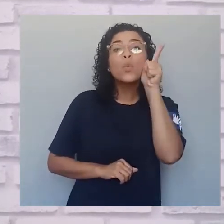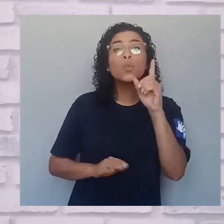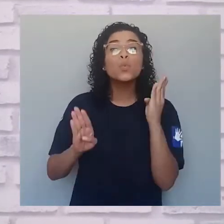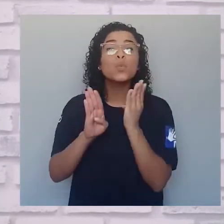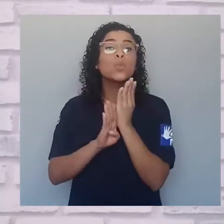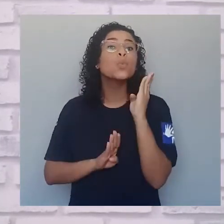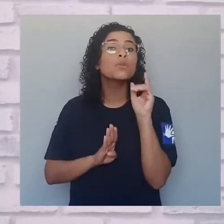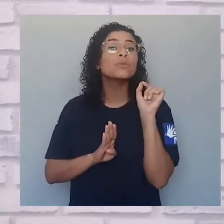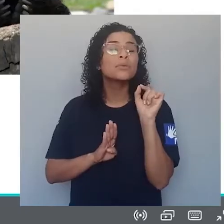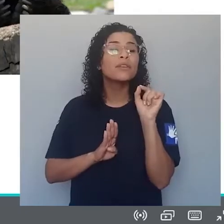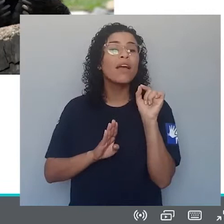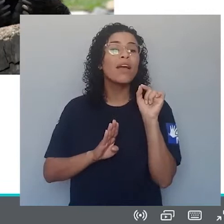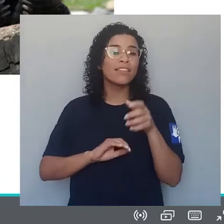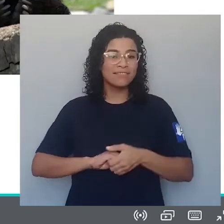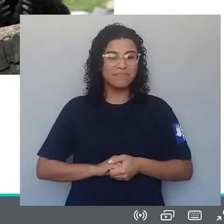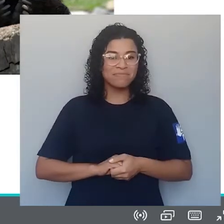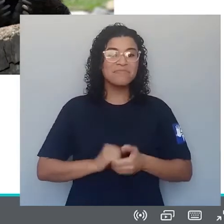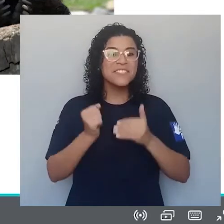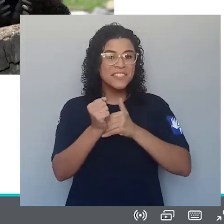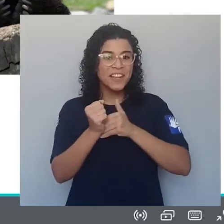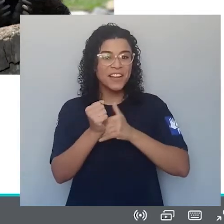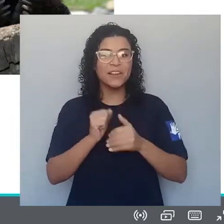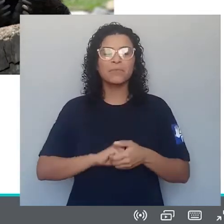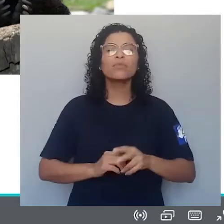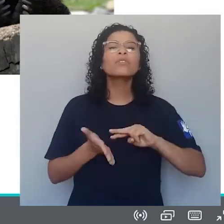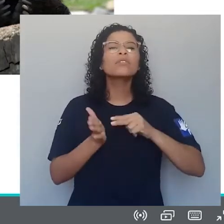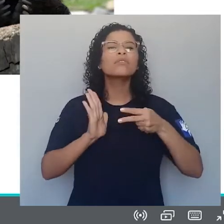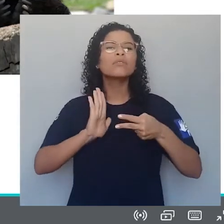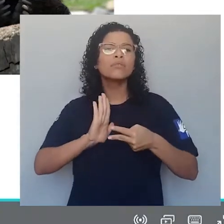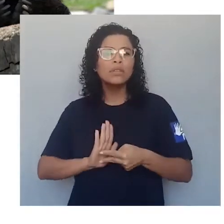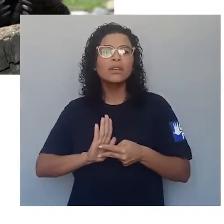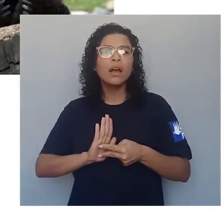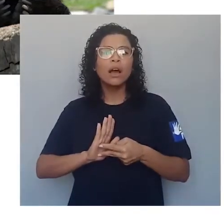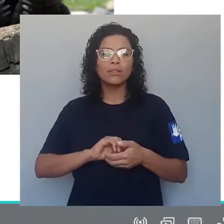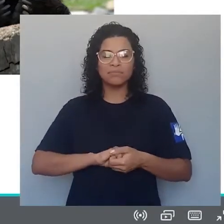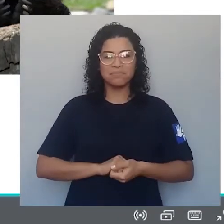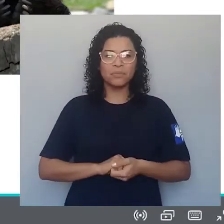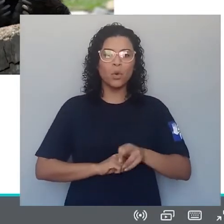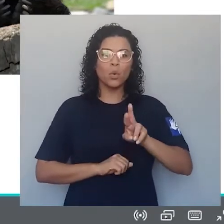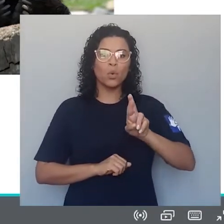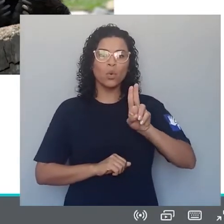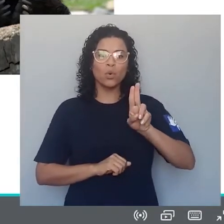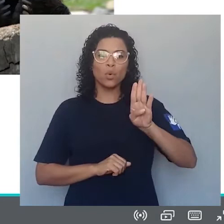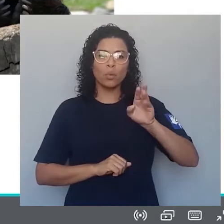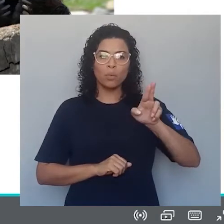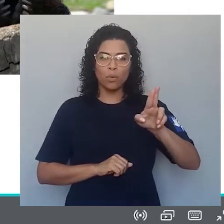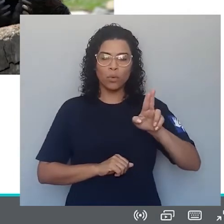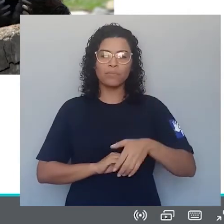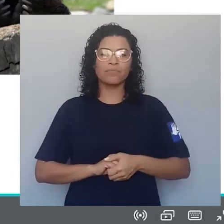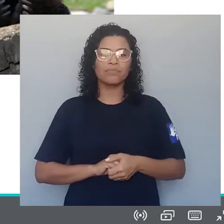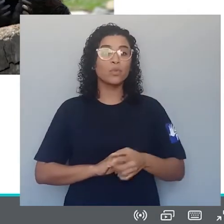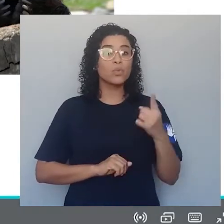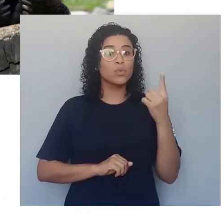adivinhar este enigma? O que é o que é? O urubu tem três e o urso só tem uma?